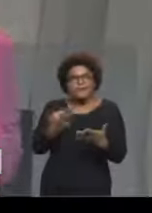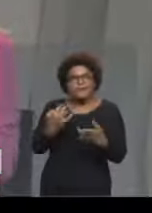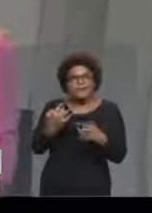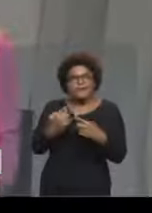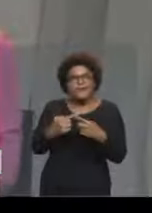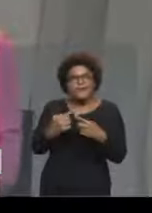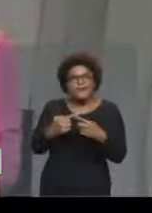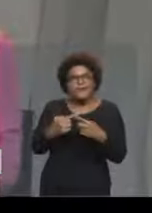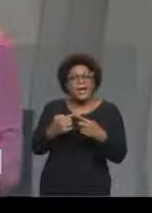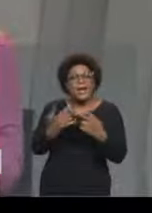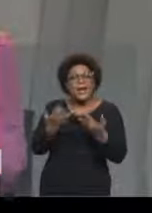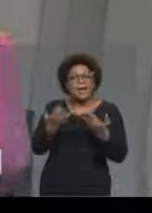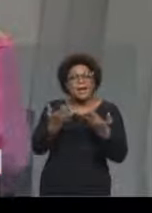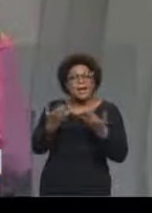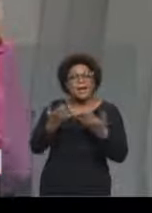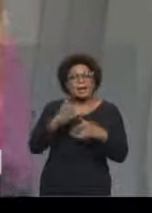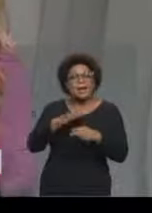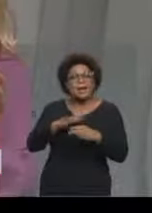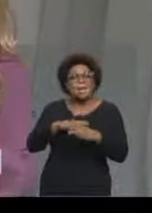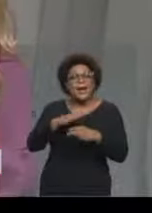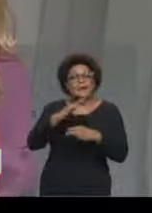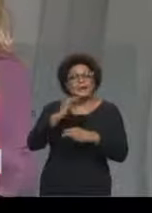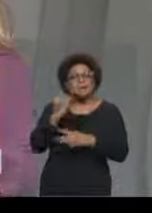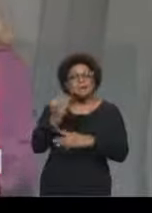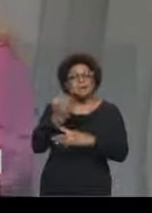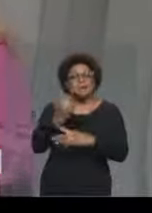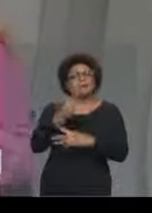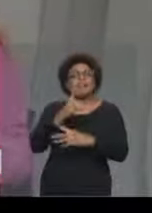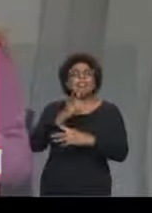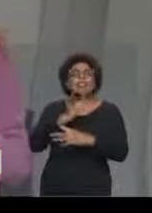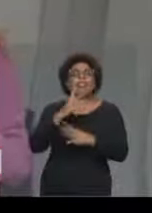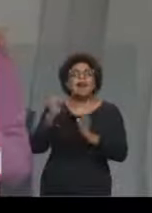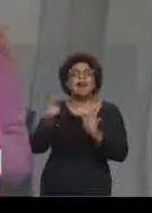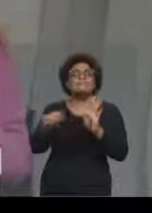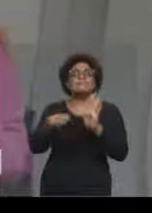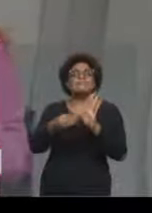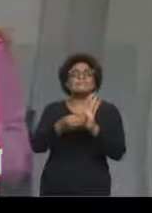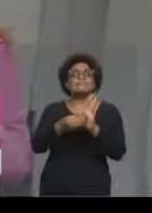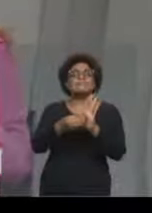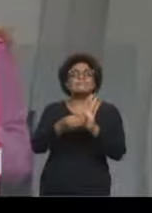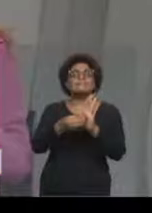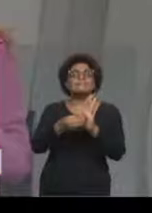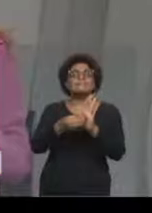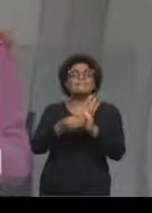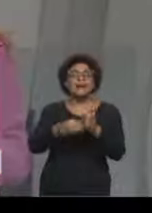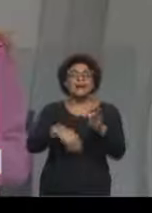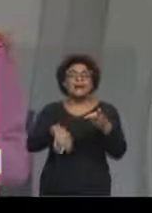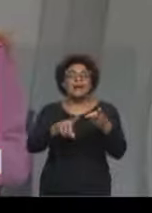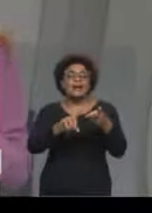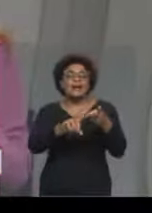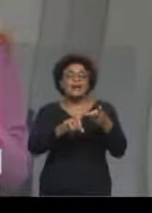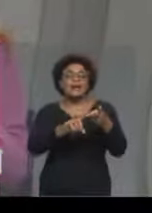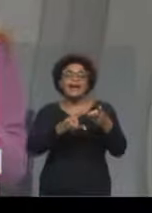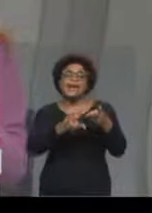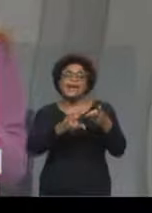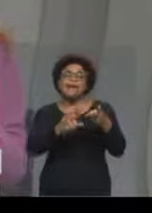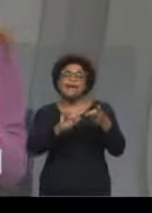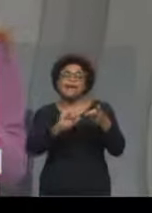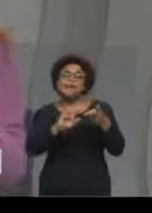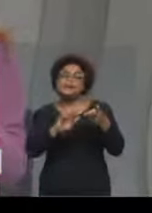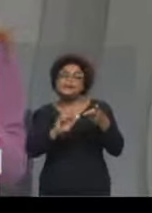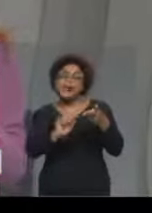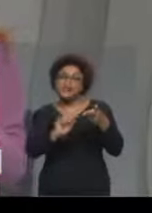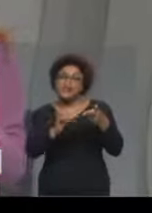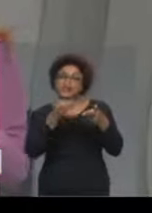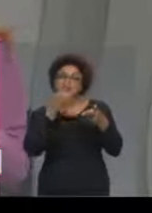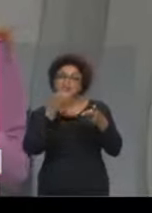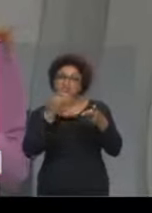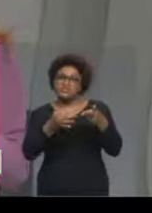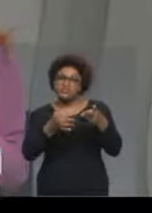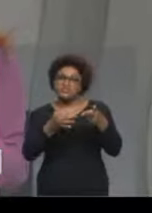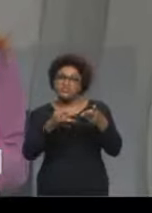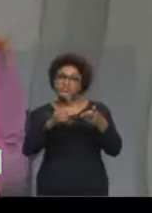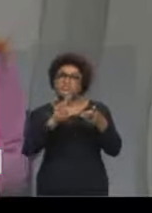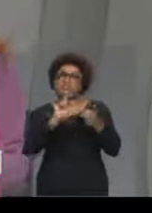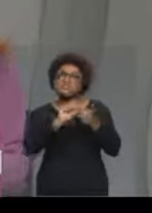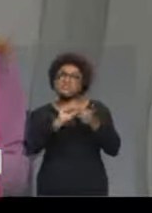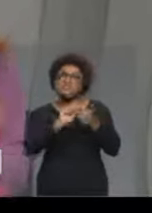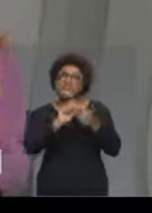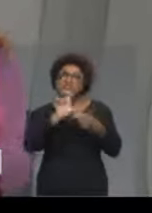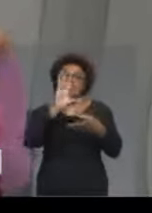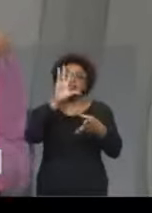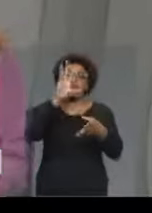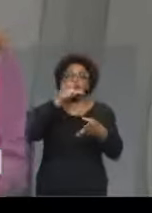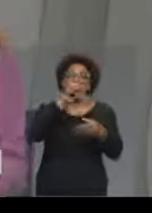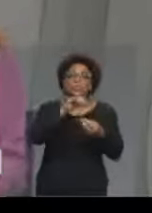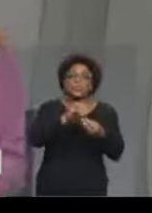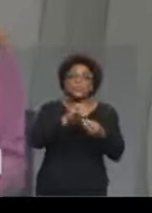texto está ali. E a resenha crítica, além de fazer esse primeiro resumo, você coloca a sua